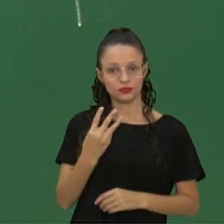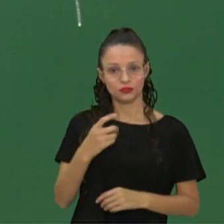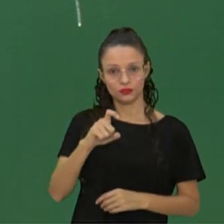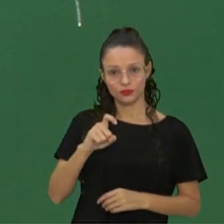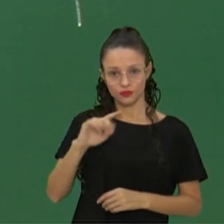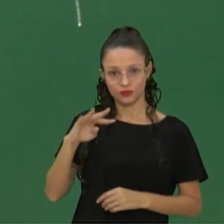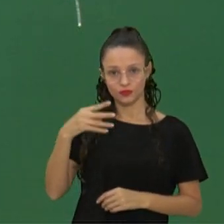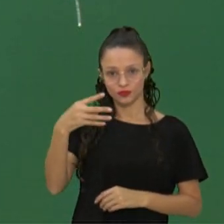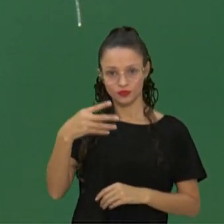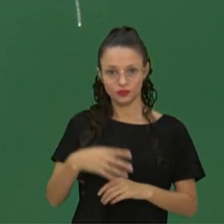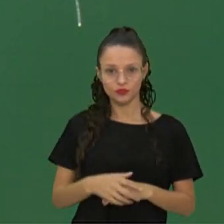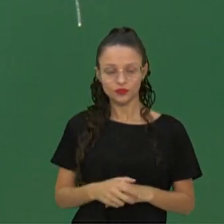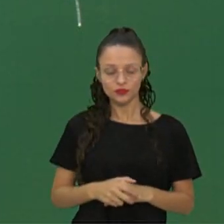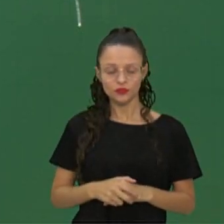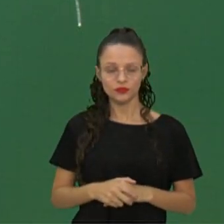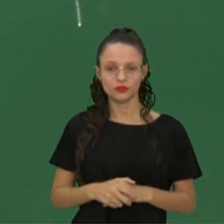quarta.